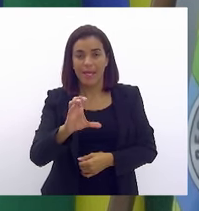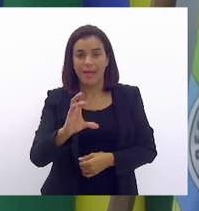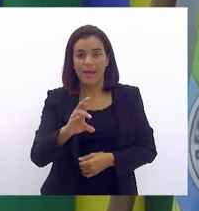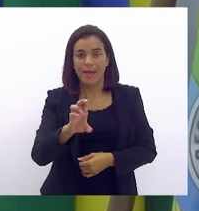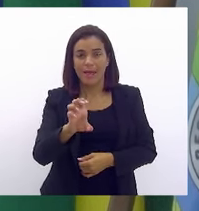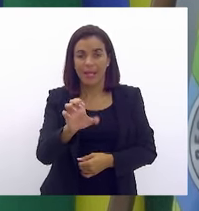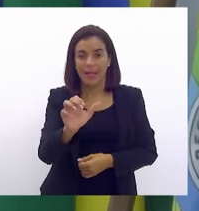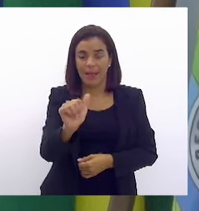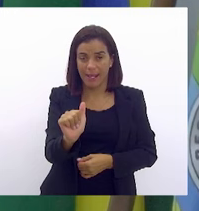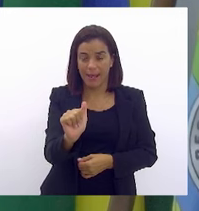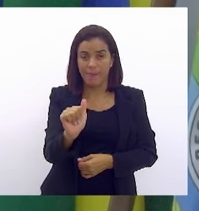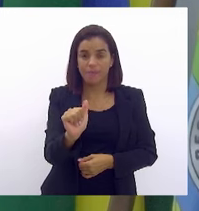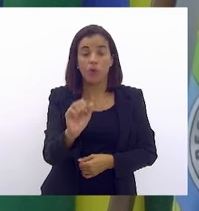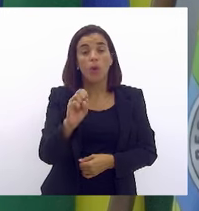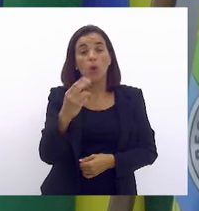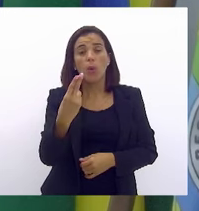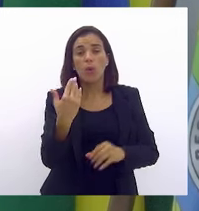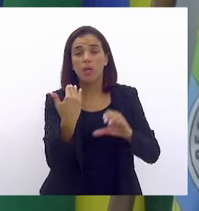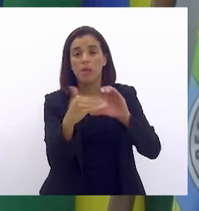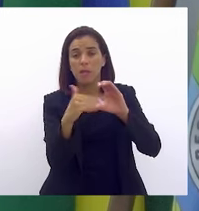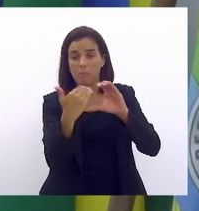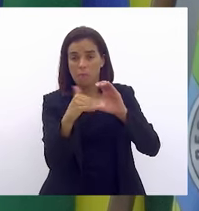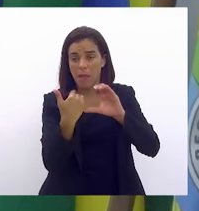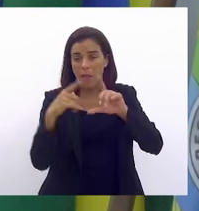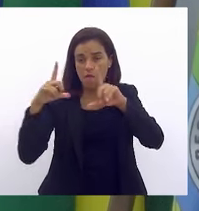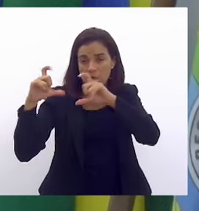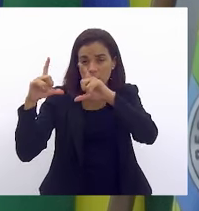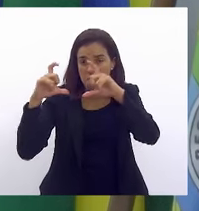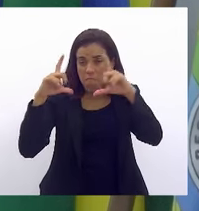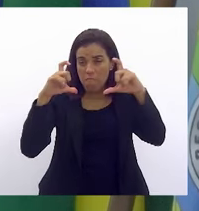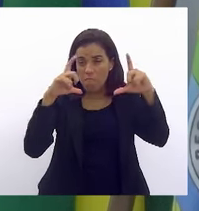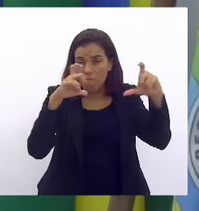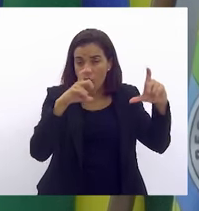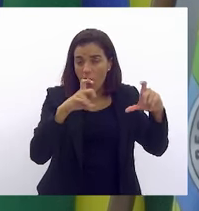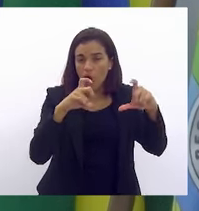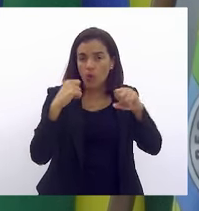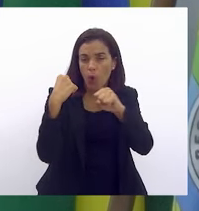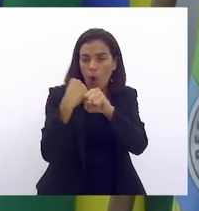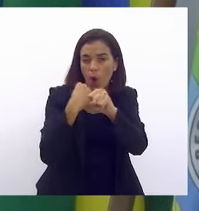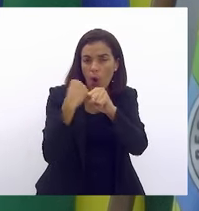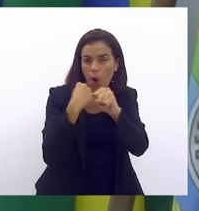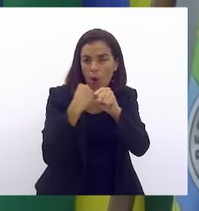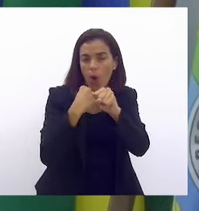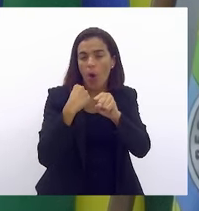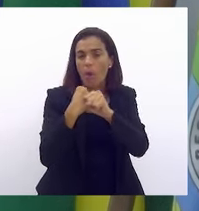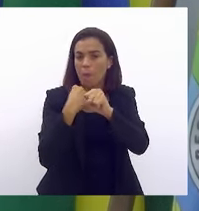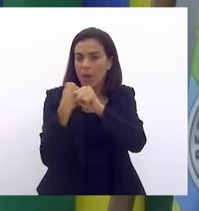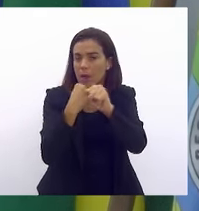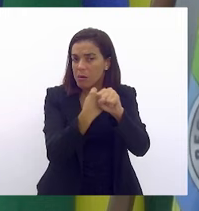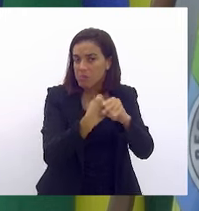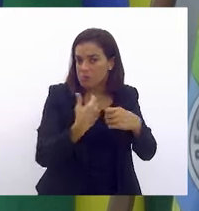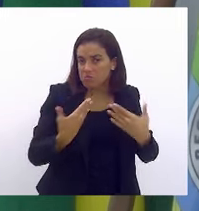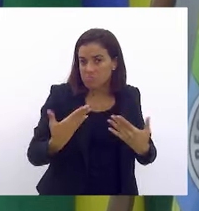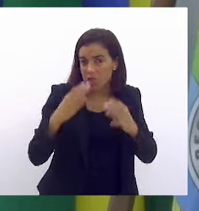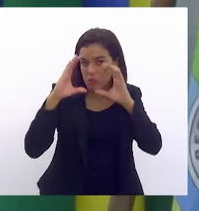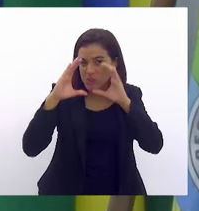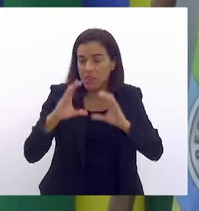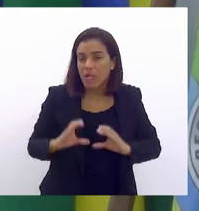2179-2000, ou então mandar um e-mail, uma foto, de qualquer obra, qualquer projeto. Não adianta o cidadão